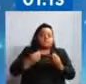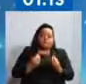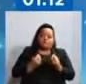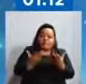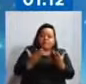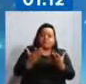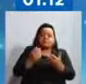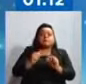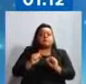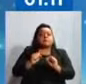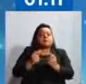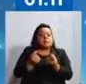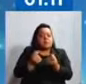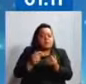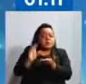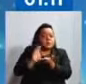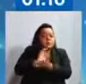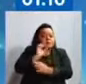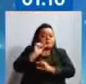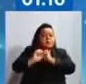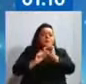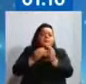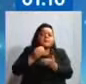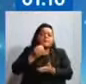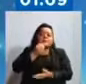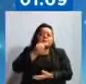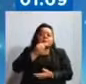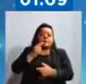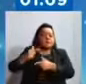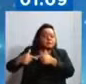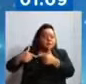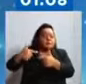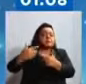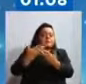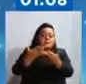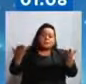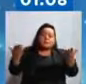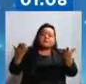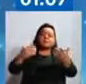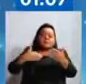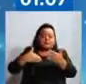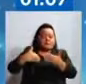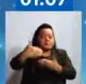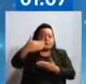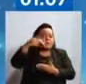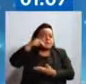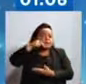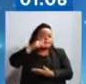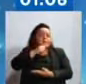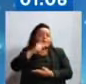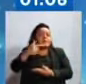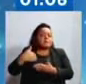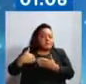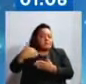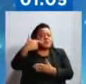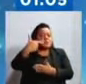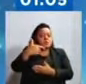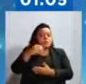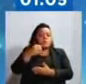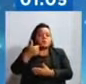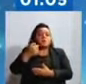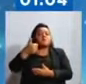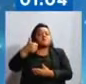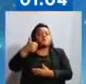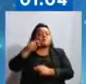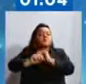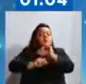nossa campanha, especialmente geração de oportunidades. Porto Velho, a partir de 2021, será o maior fomentador de oportunidades.